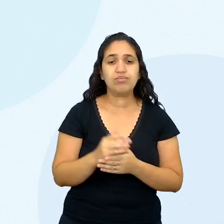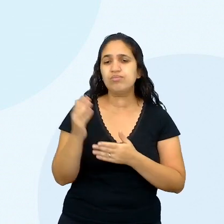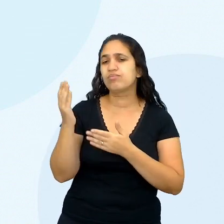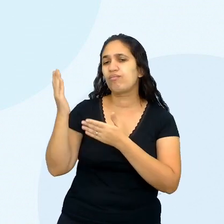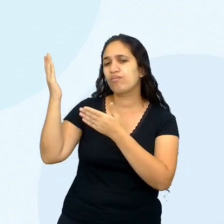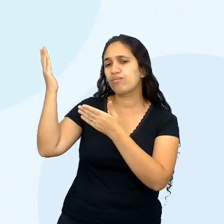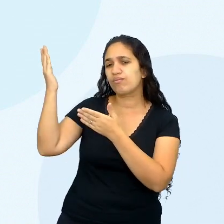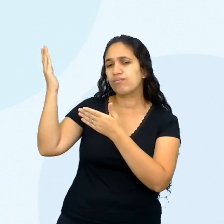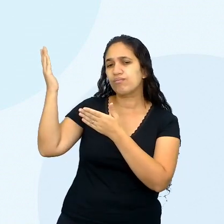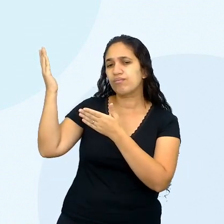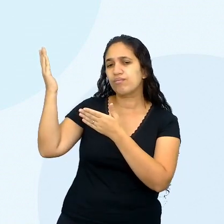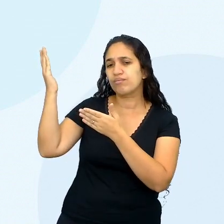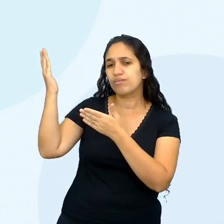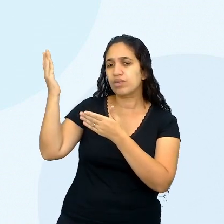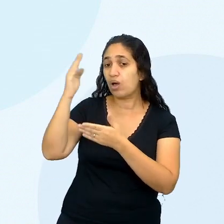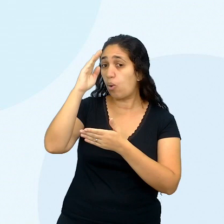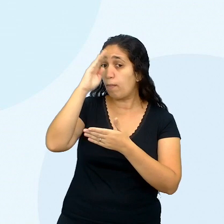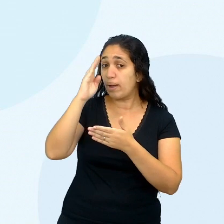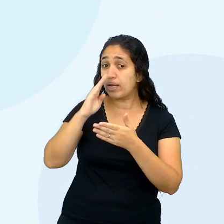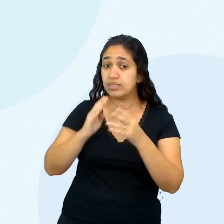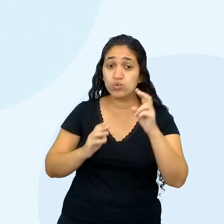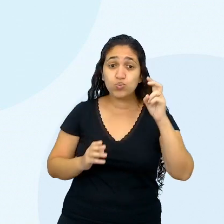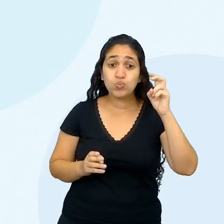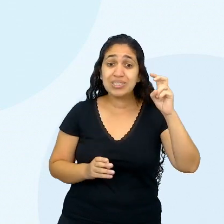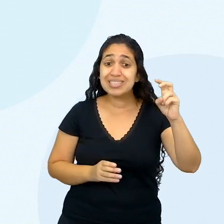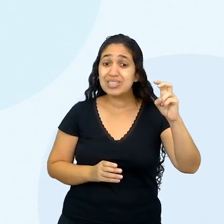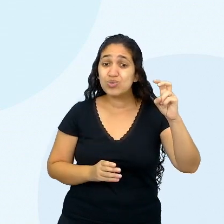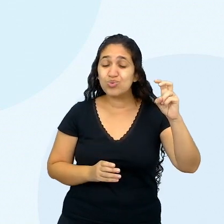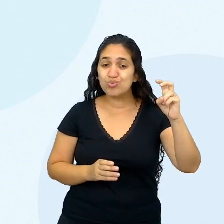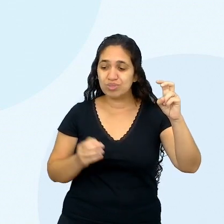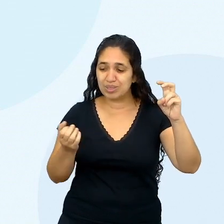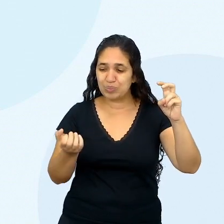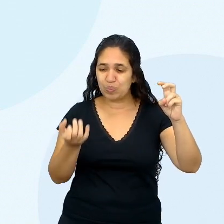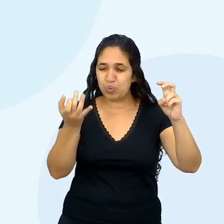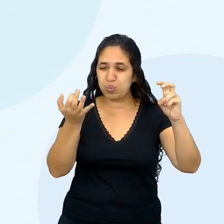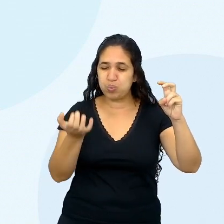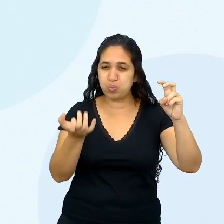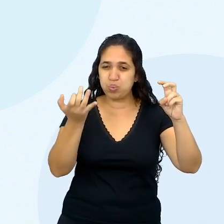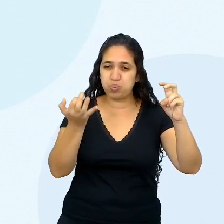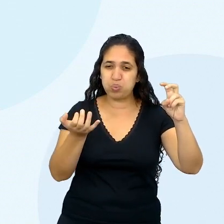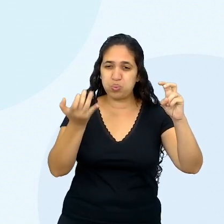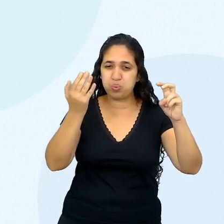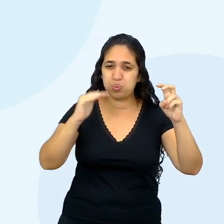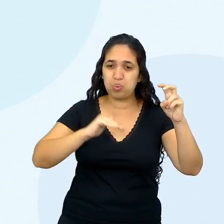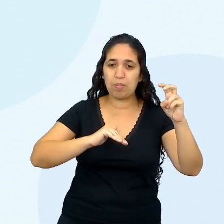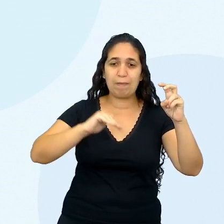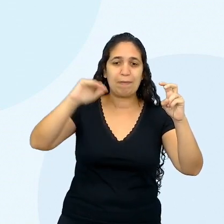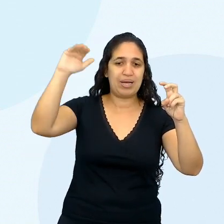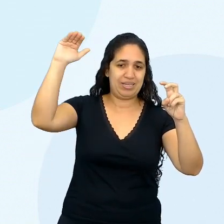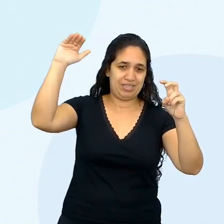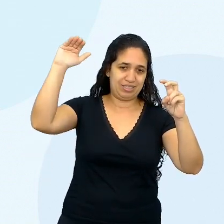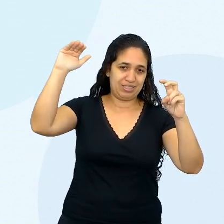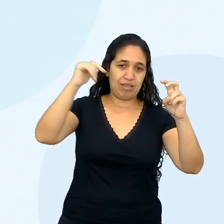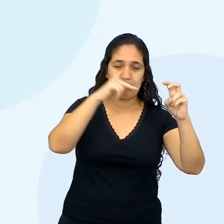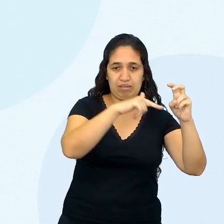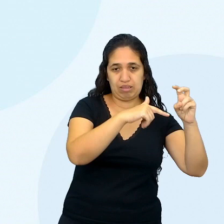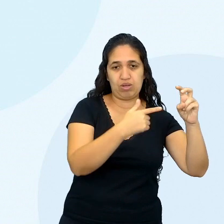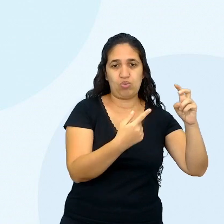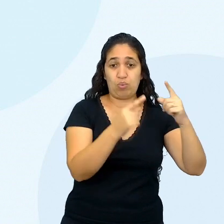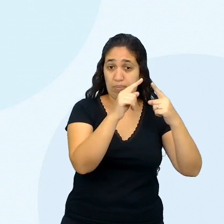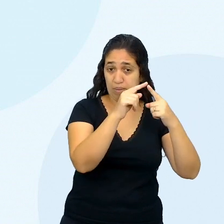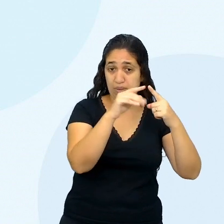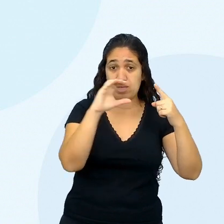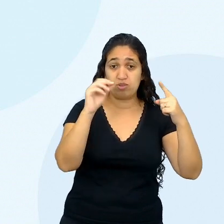o Brasil entre os 5 maiores emissores do planeta Terra. Ele perde somente para a China, que é o primeiro